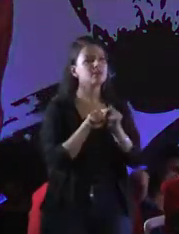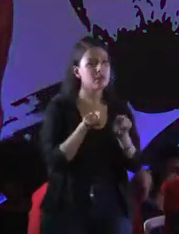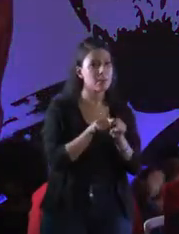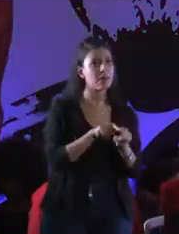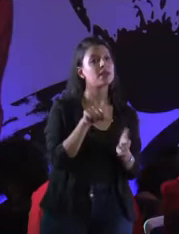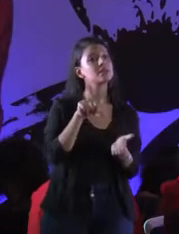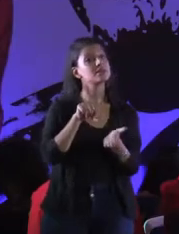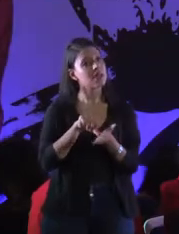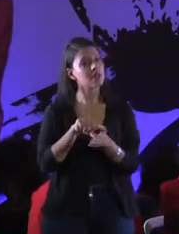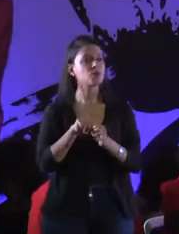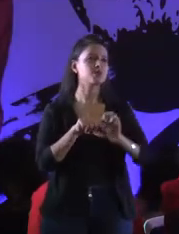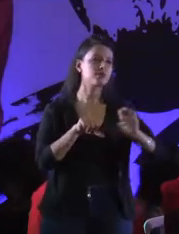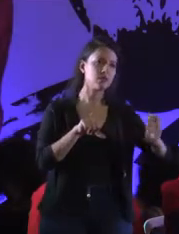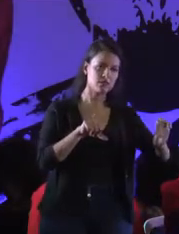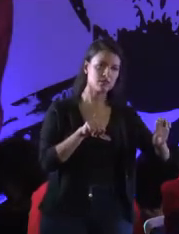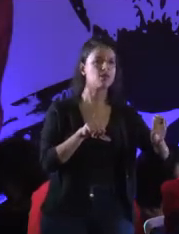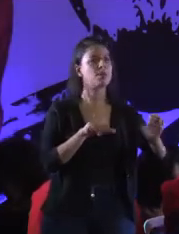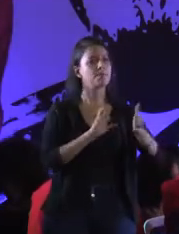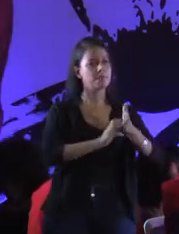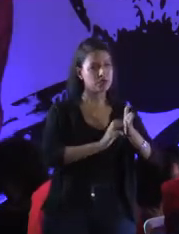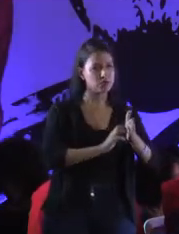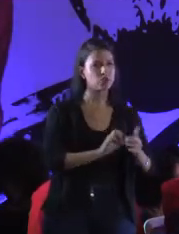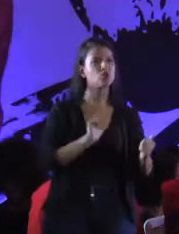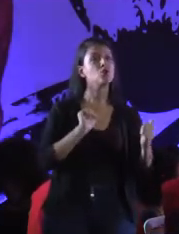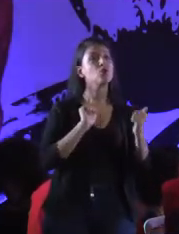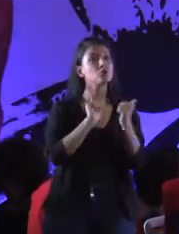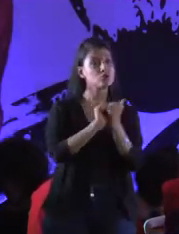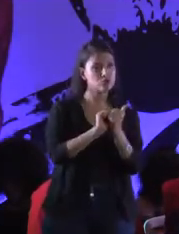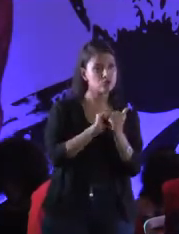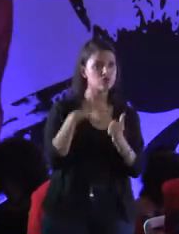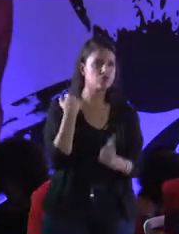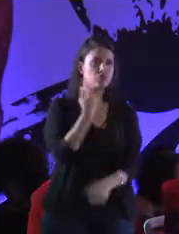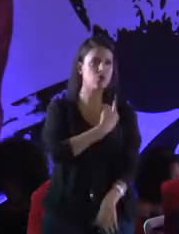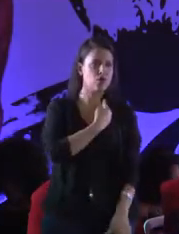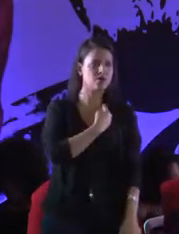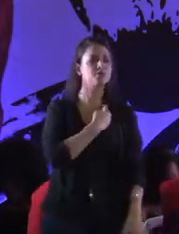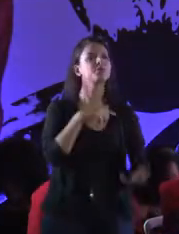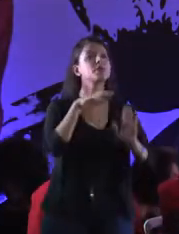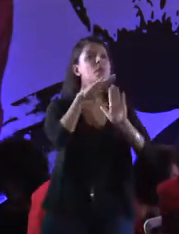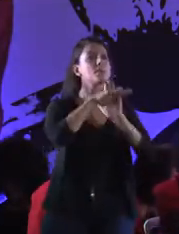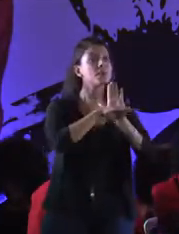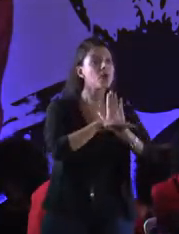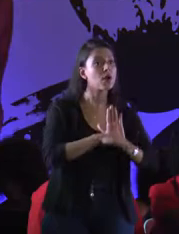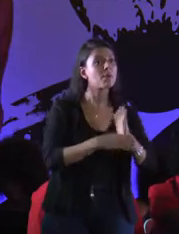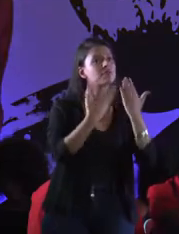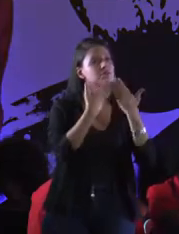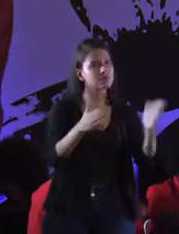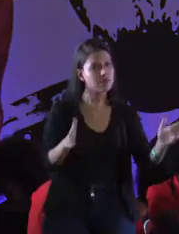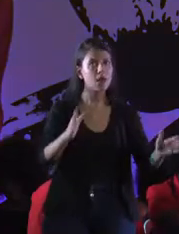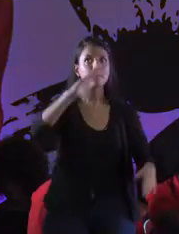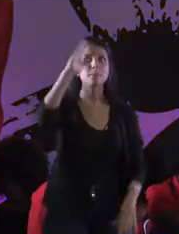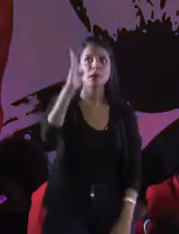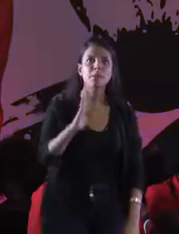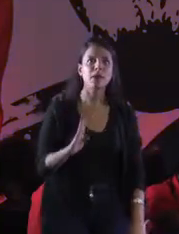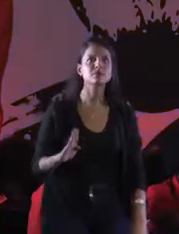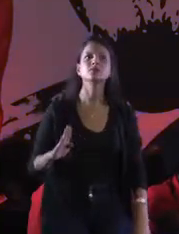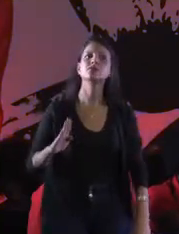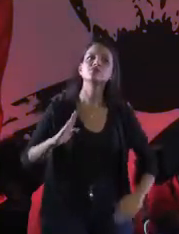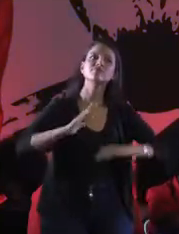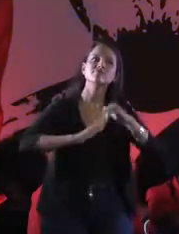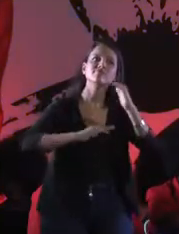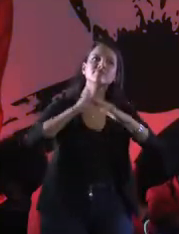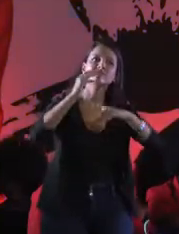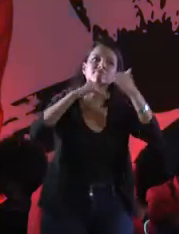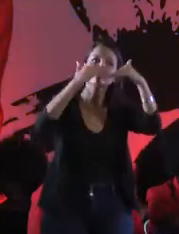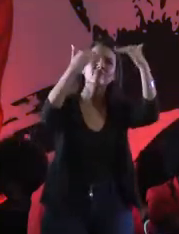centro-esquerda que estiveram conosco no ato de lançamento de um programa para reconstruir o Brasil que nós